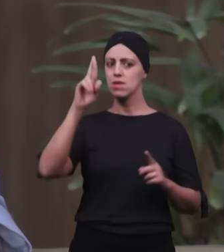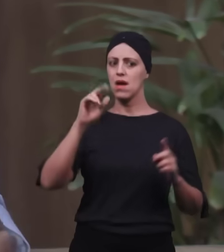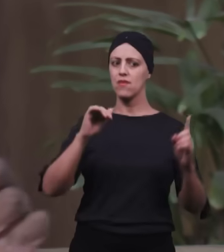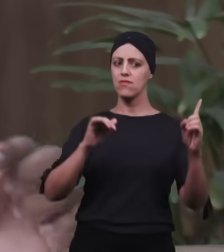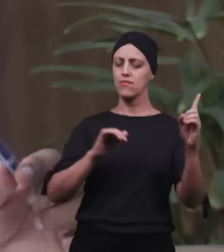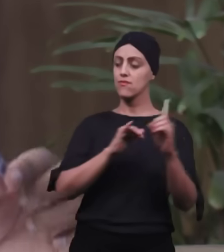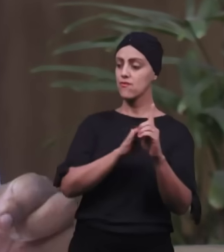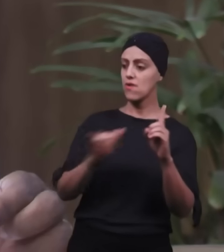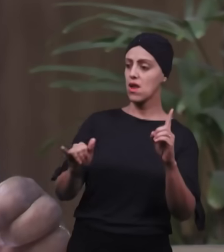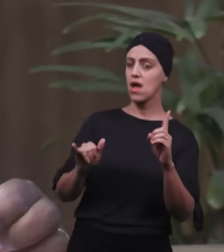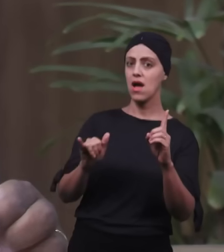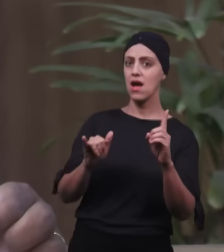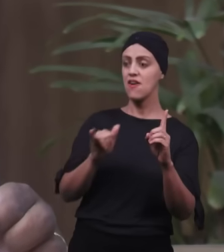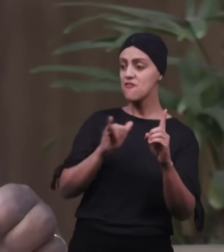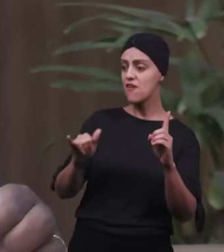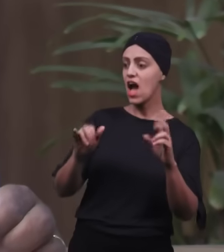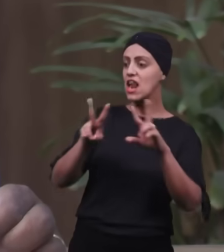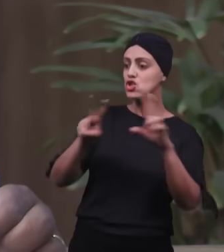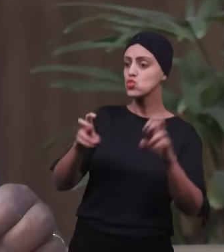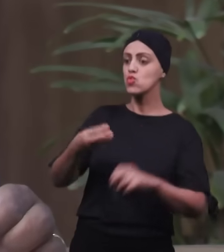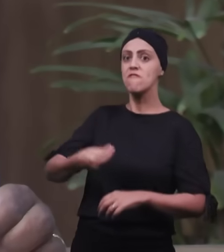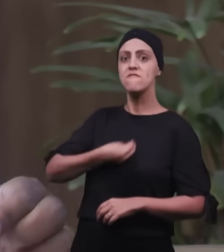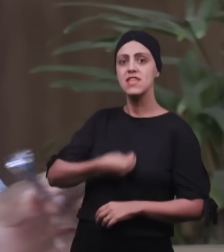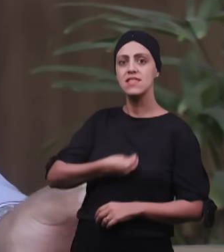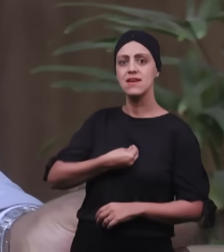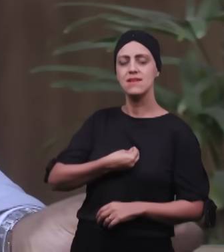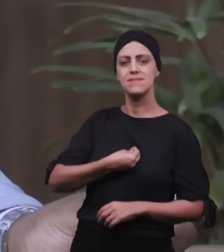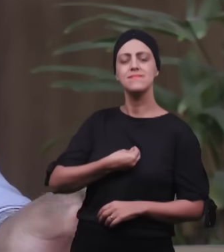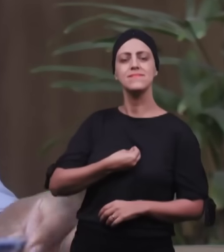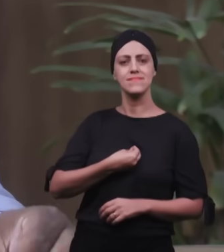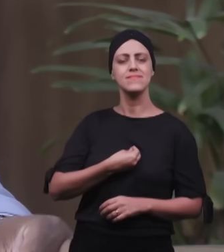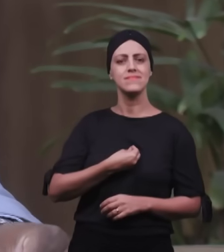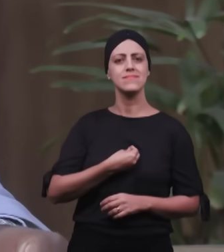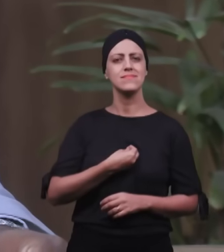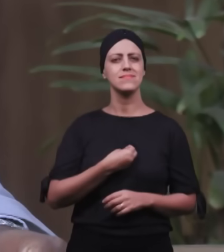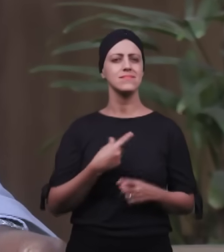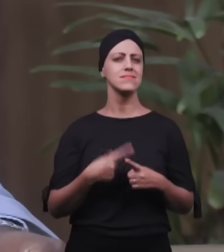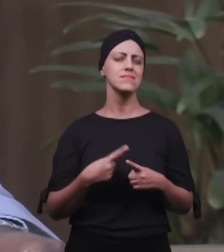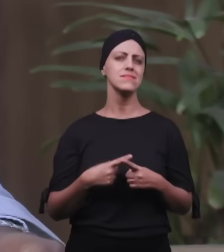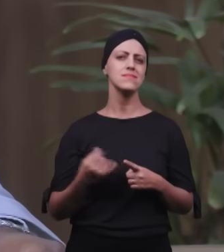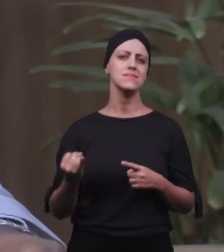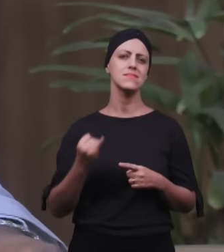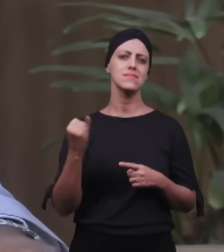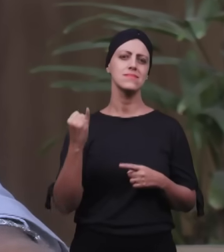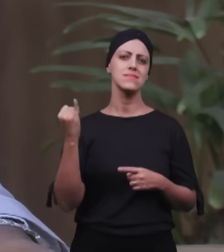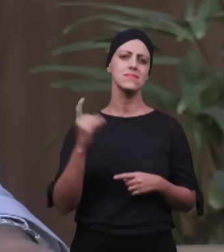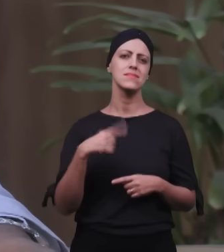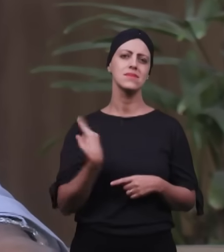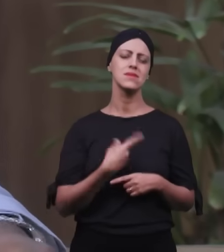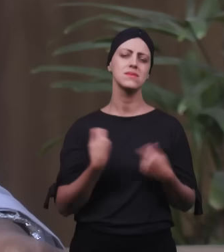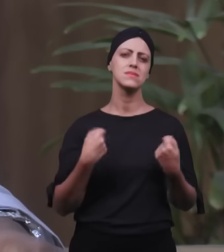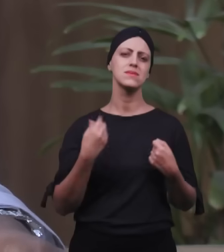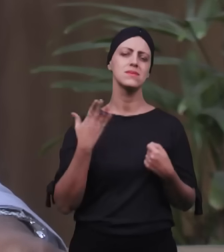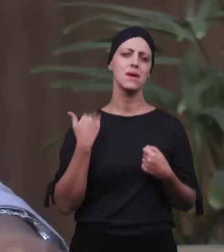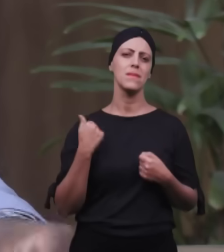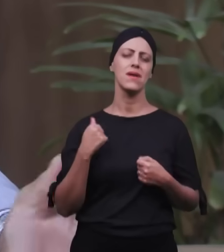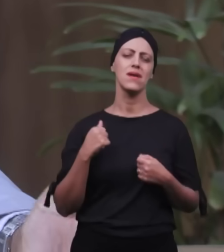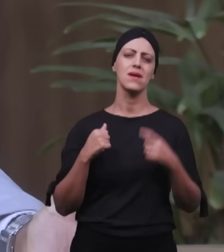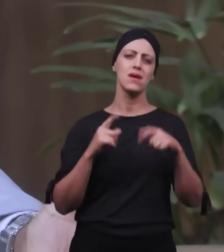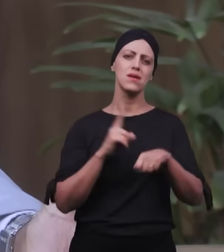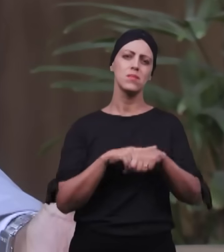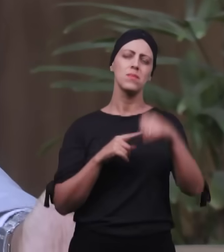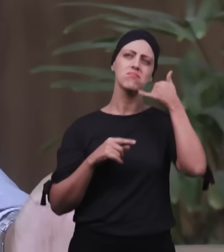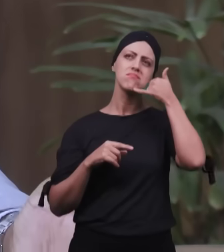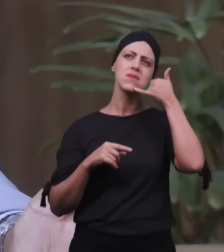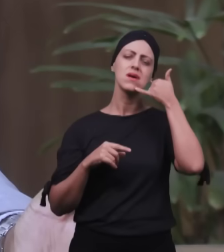visitou o senhor disse dê a ela uma palavra de vida porque é muito importante saber que nós ali no